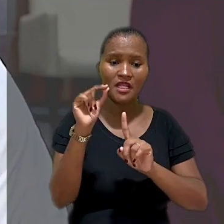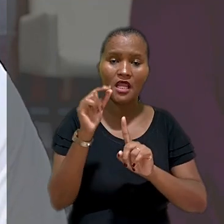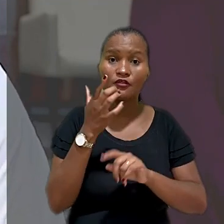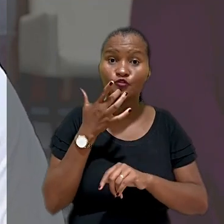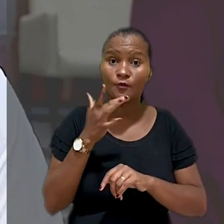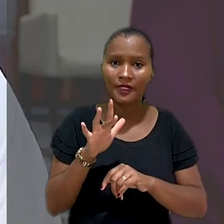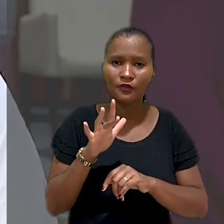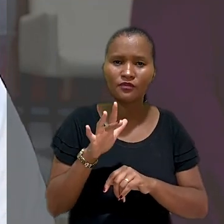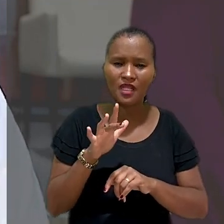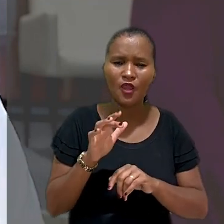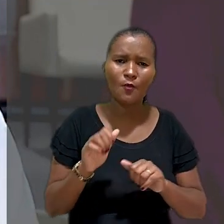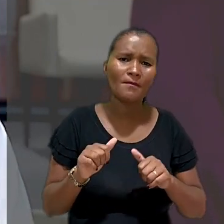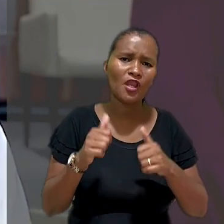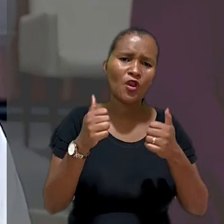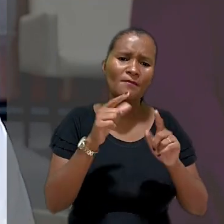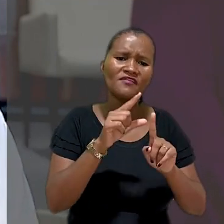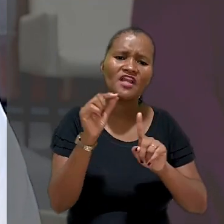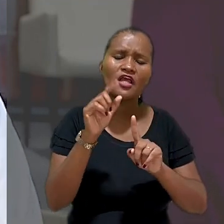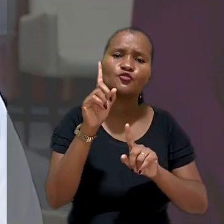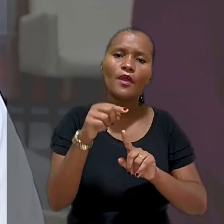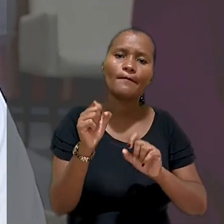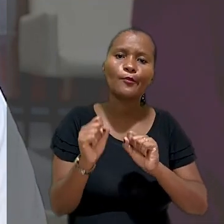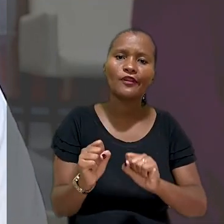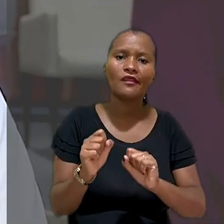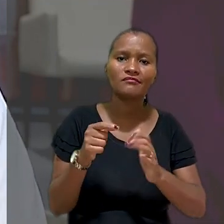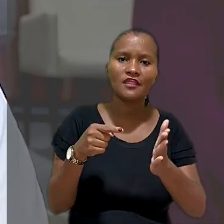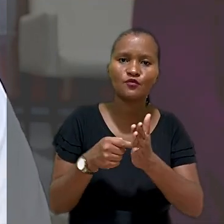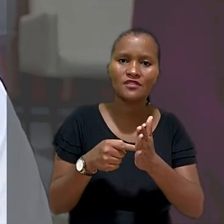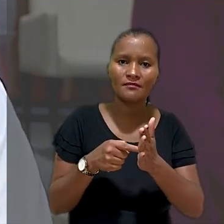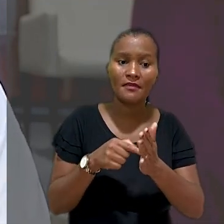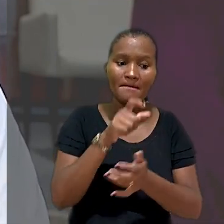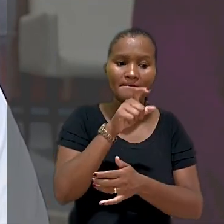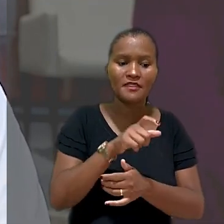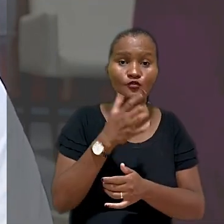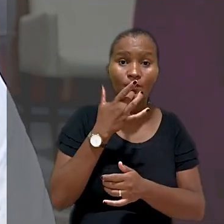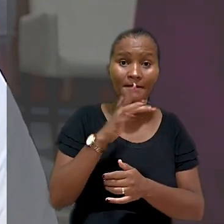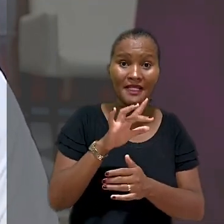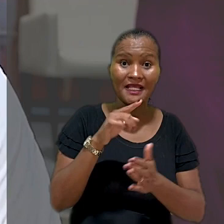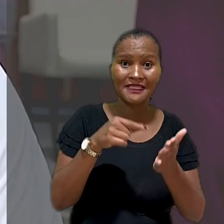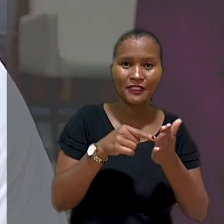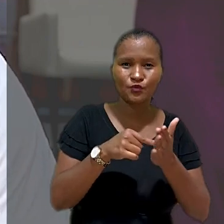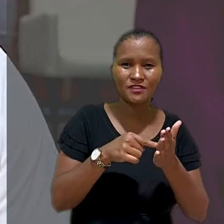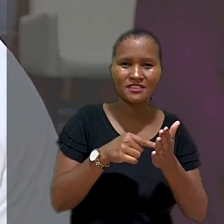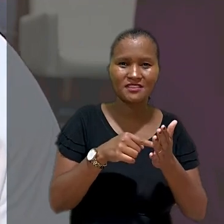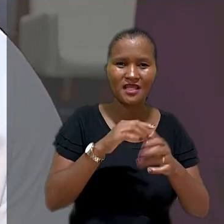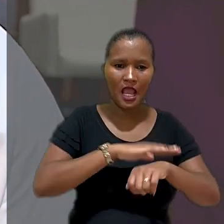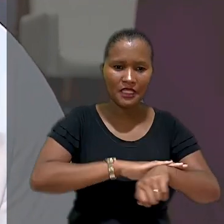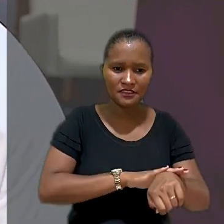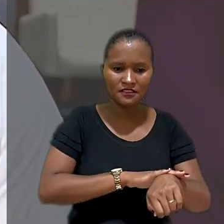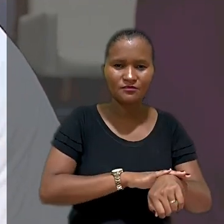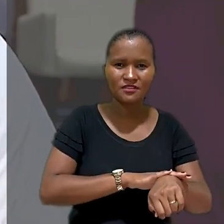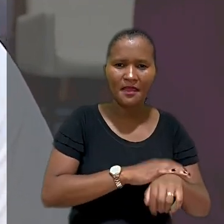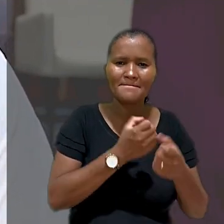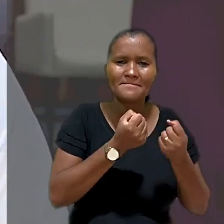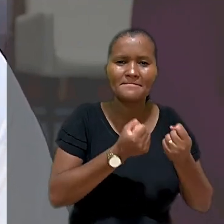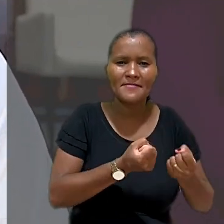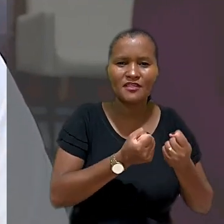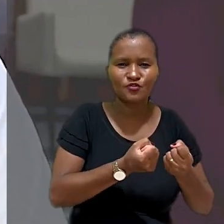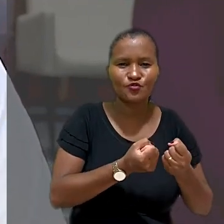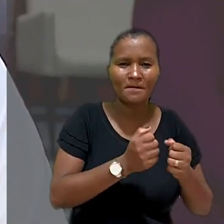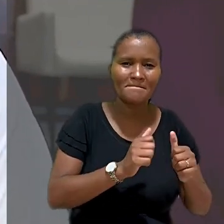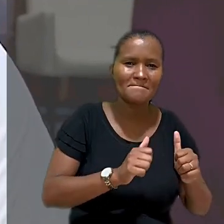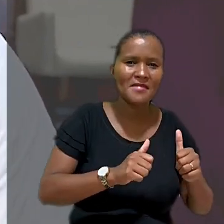que existe o privilégio branco o melhor privilégio é poder denunciar uma pessoa branca denunciando racismo